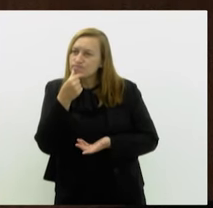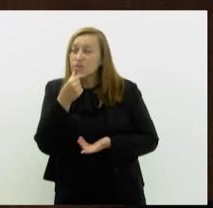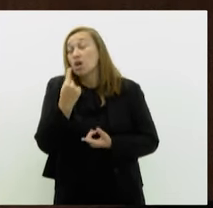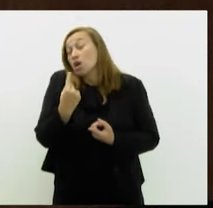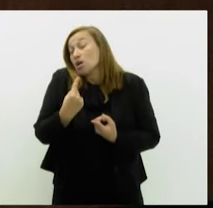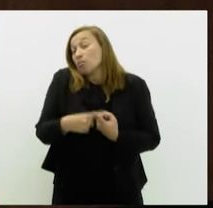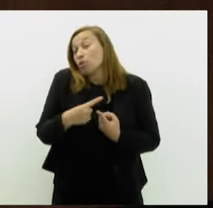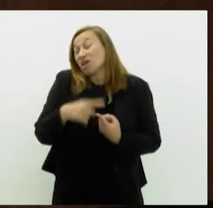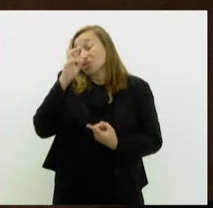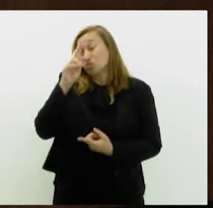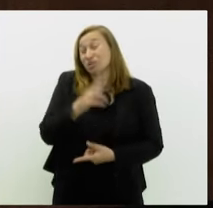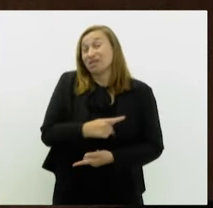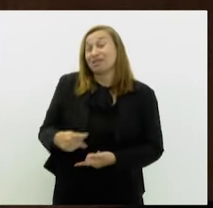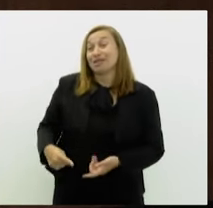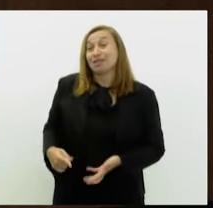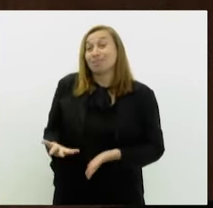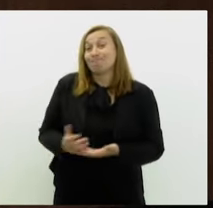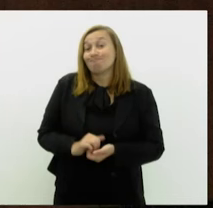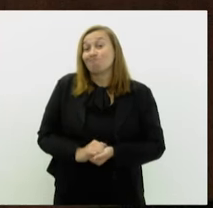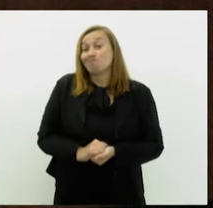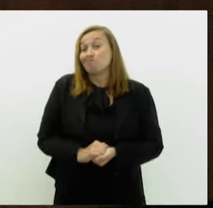Olha só, senhor presidente,